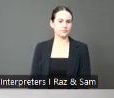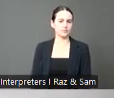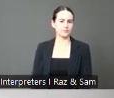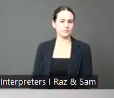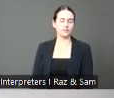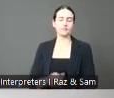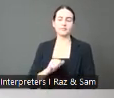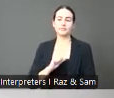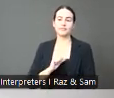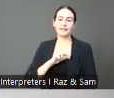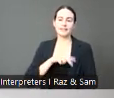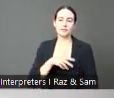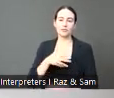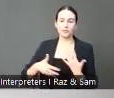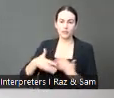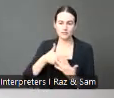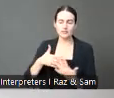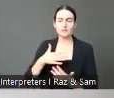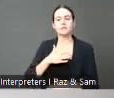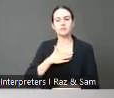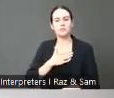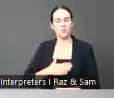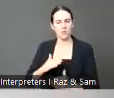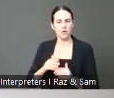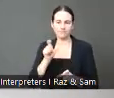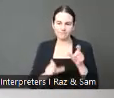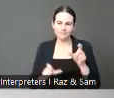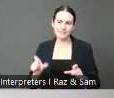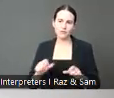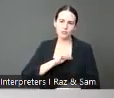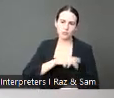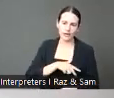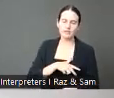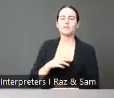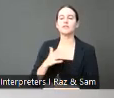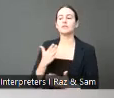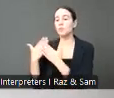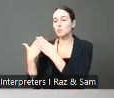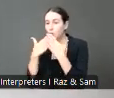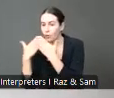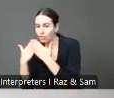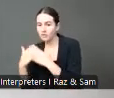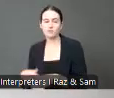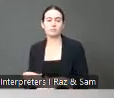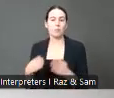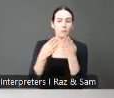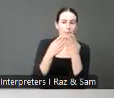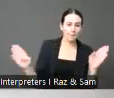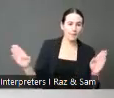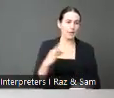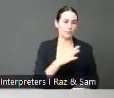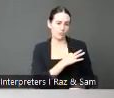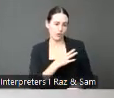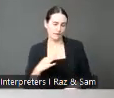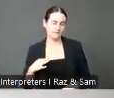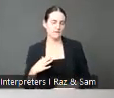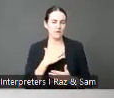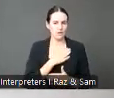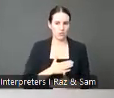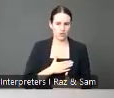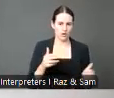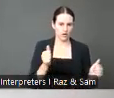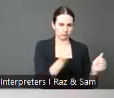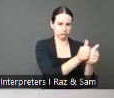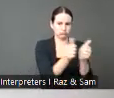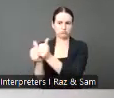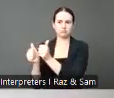dos cidadãos, às universidades, academias, rede de saúde, e vamos concluir o